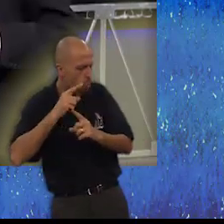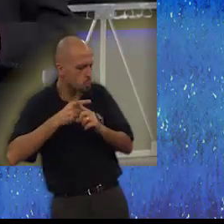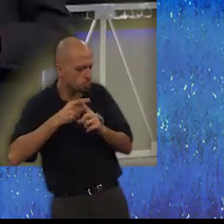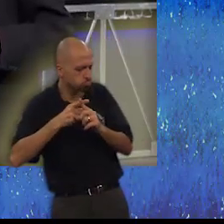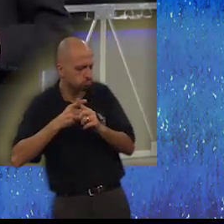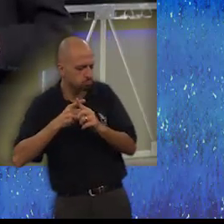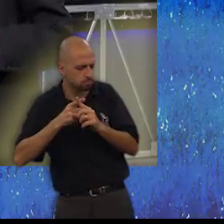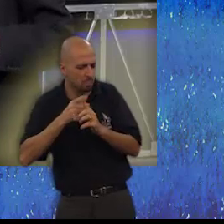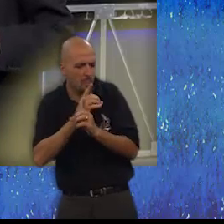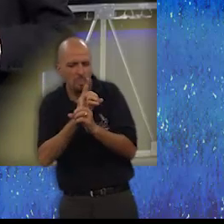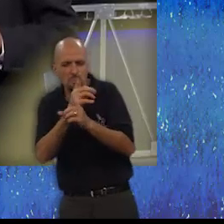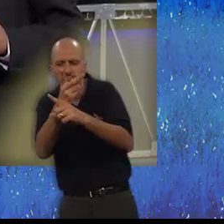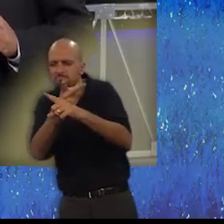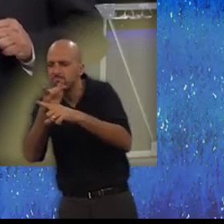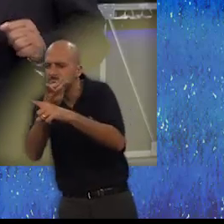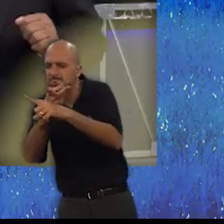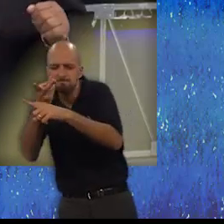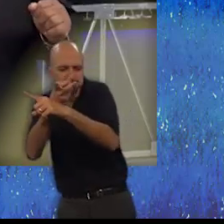me persegues?